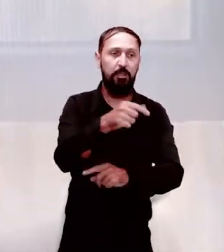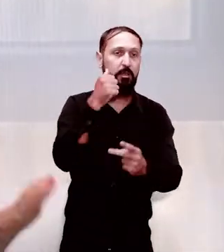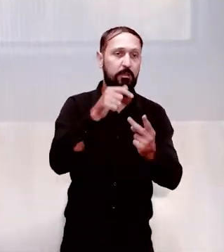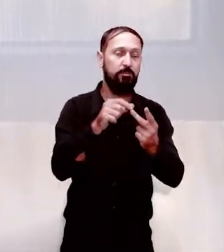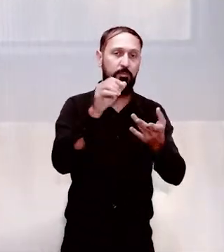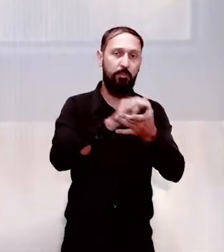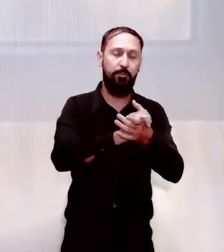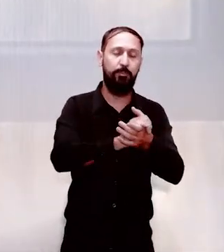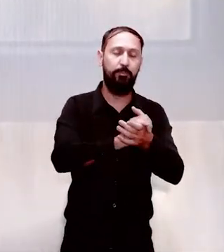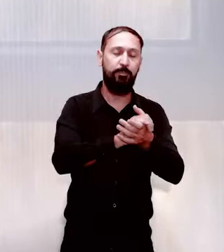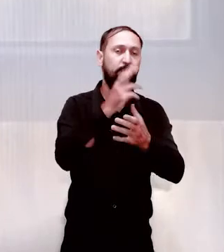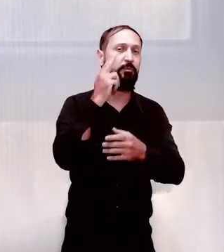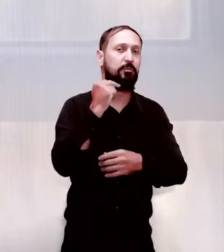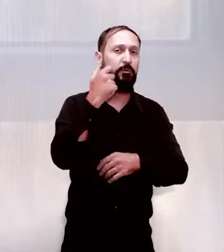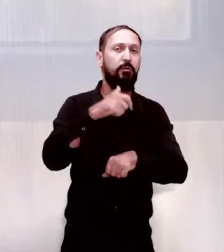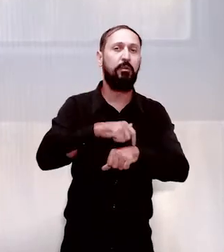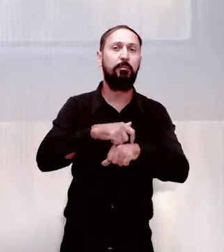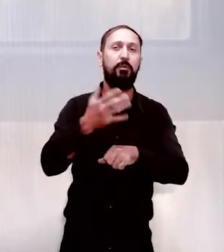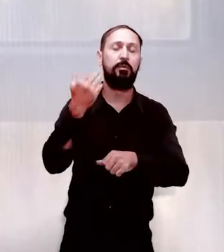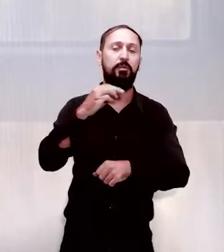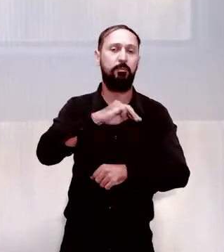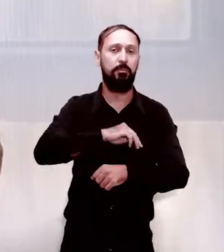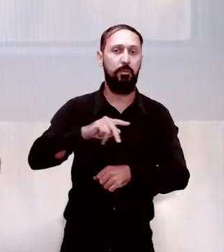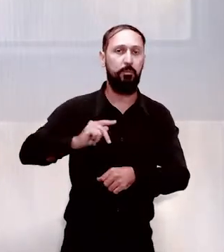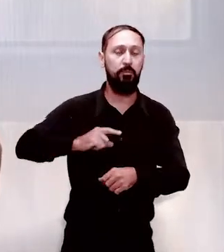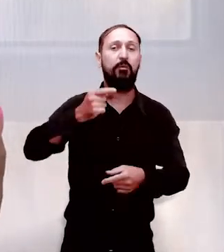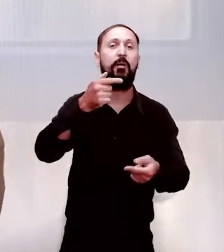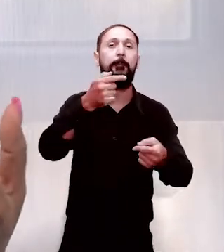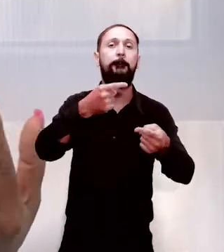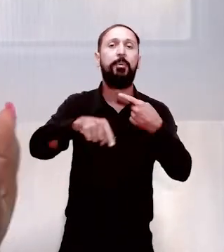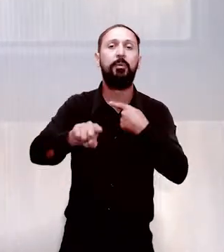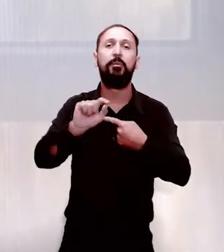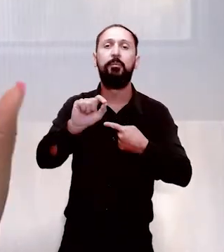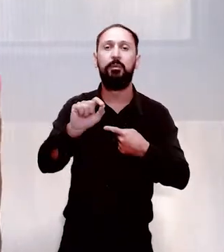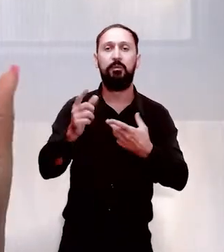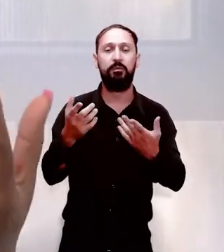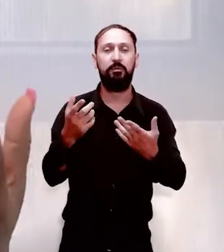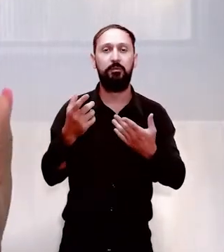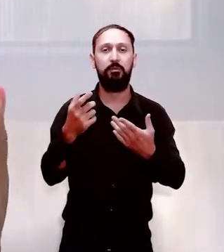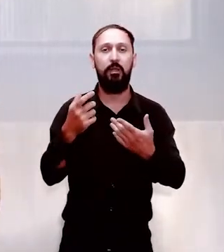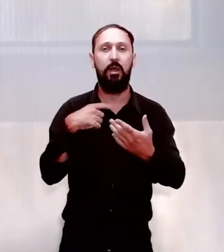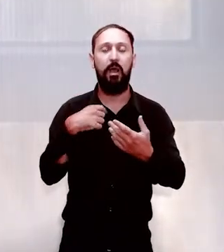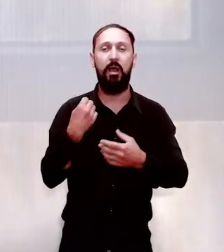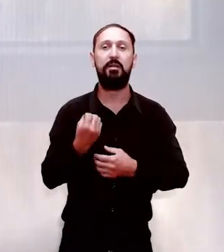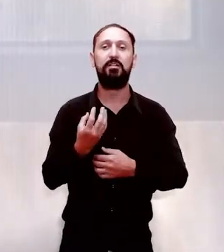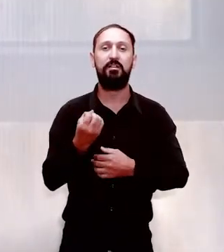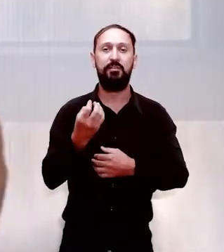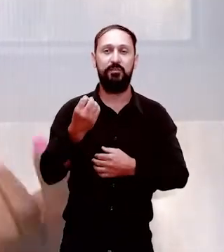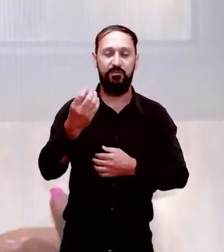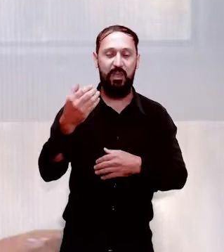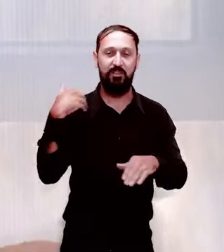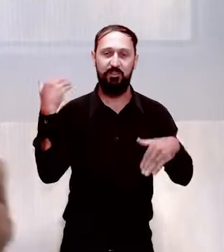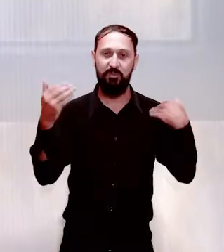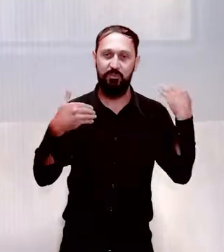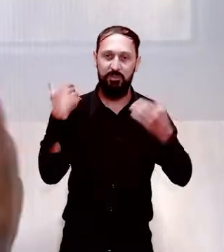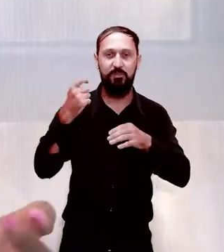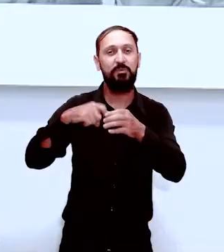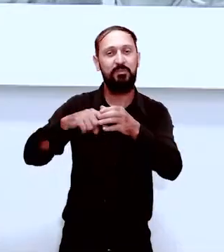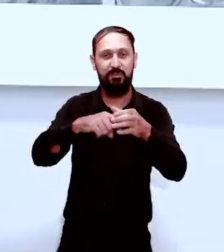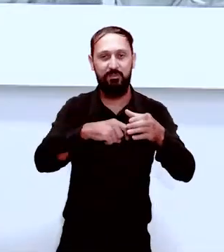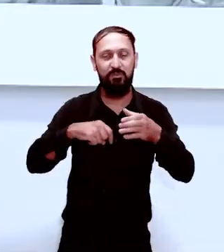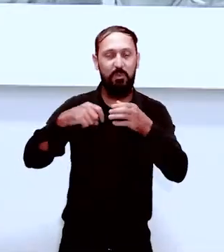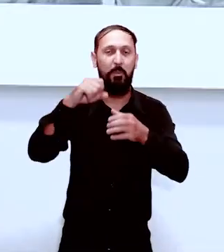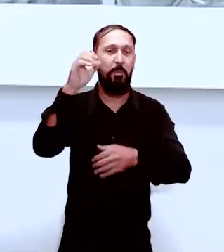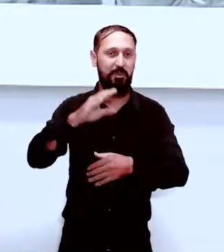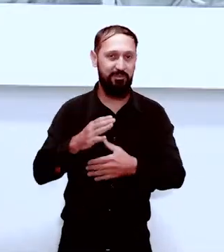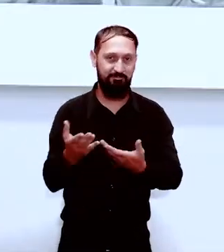branco com uma mulher negra, automaticamente, estava naquele período que o Ministério Público estava coibindo as viagens turísticas para o